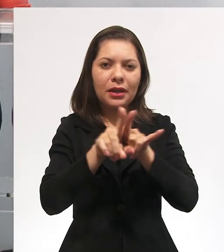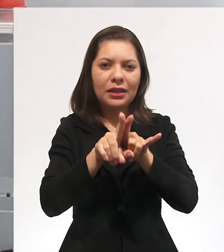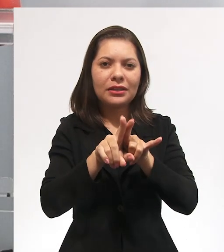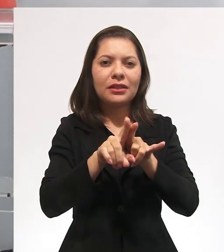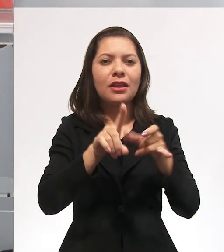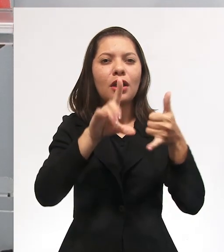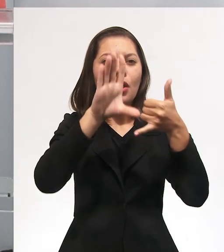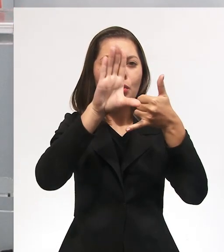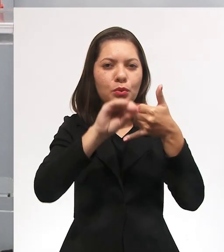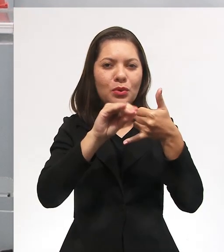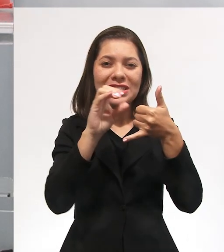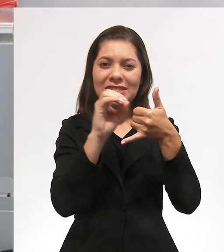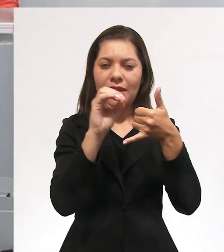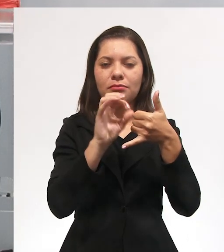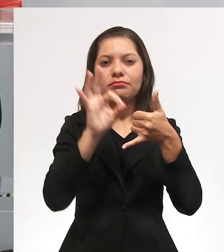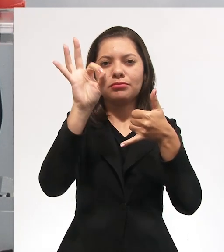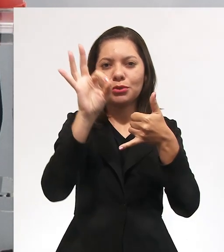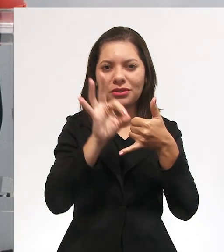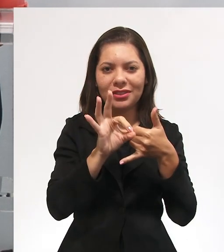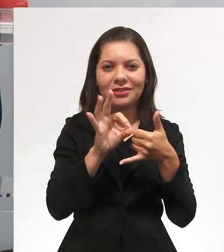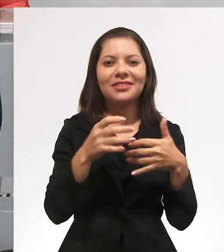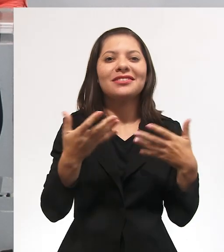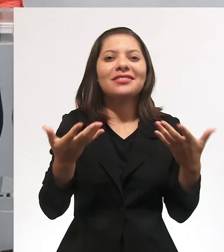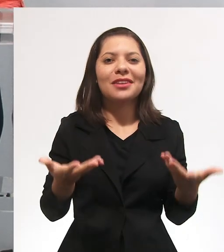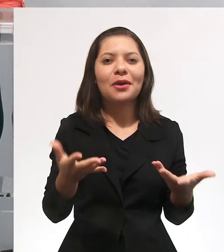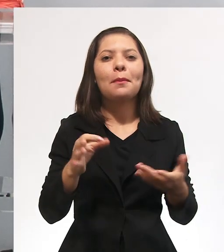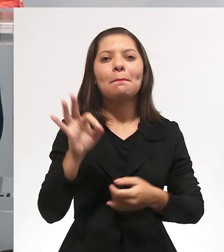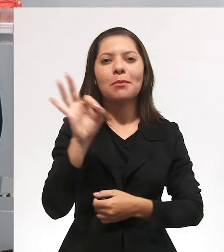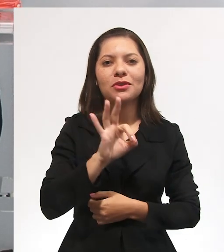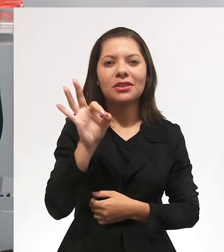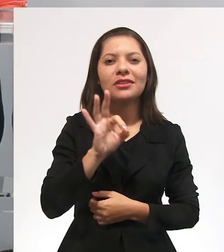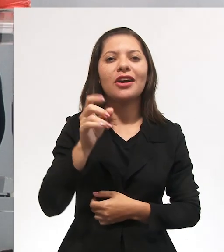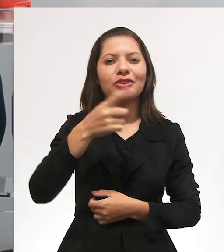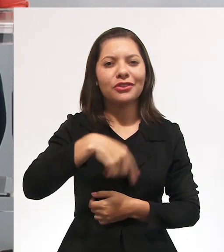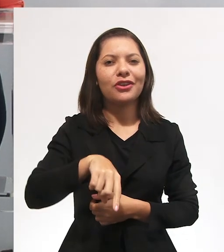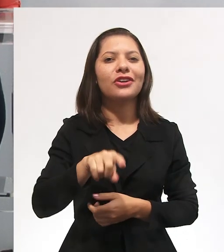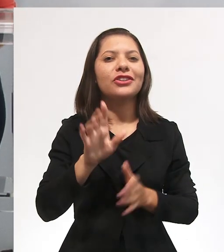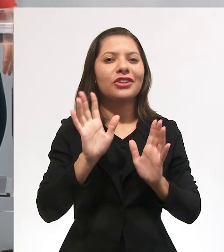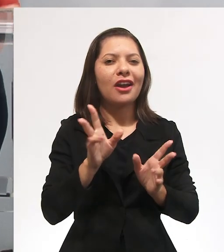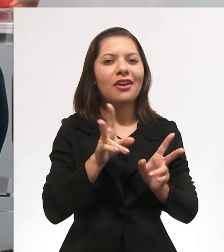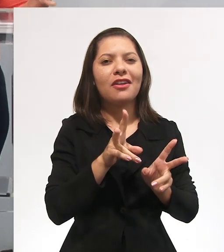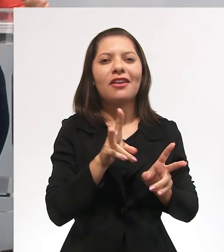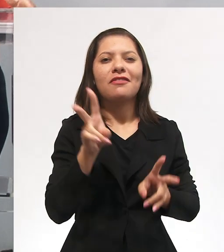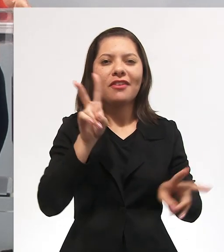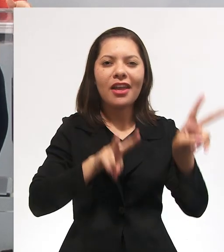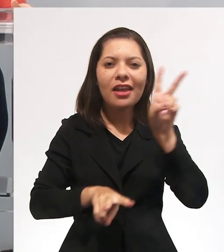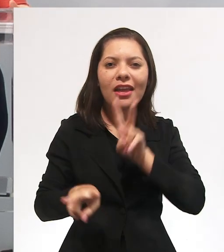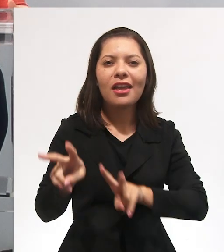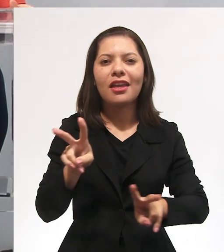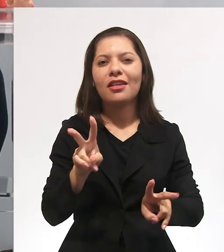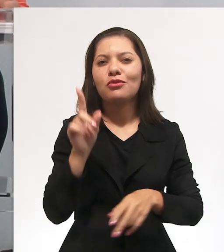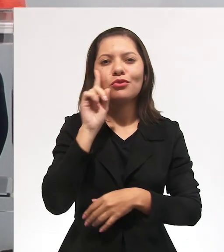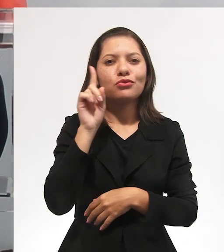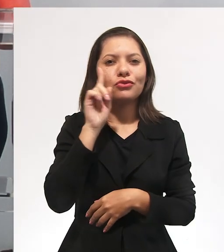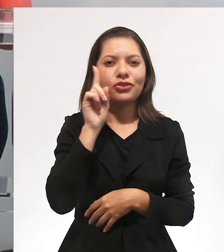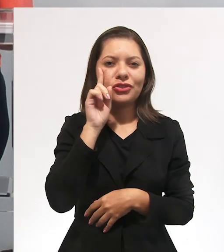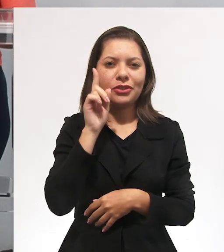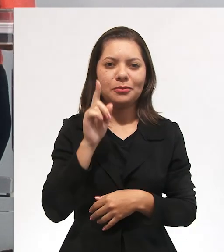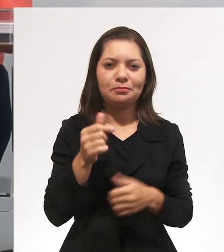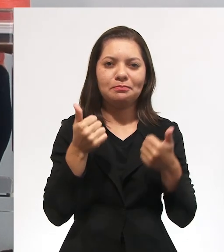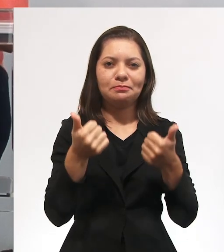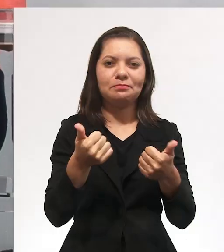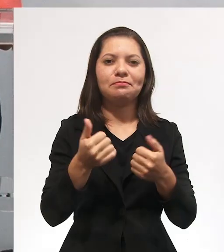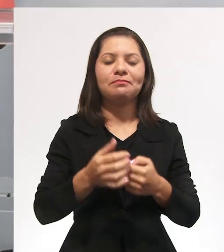em 0%. Tá? Então, a porcentagem é muito vista na nossa realidade, no nosso mundo, no nosso meio,